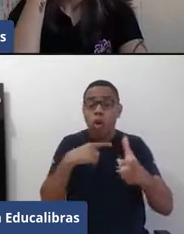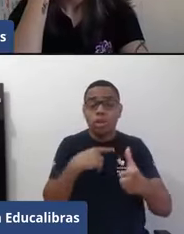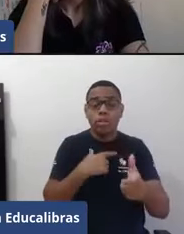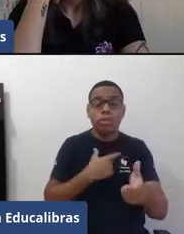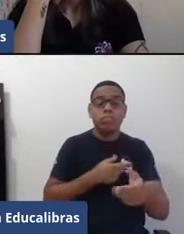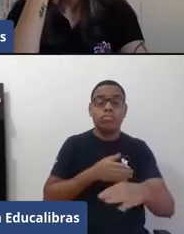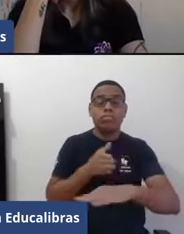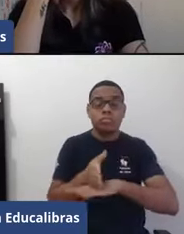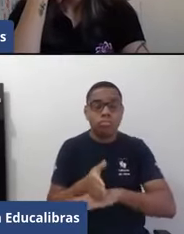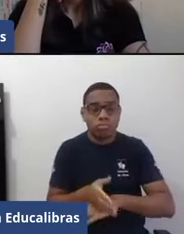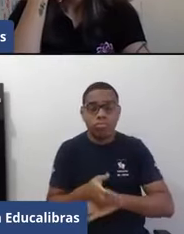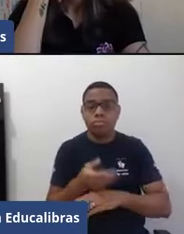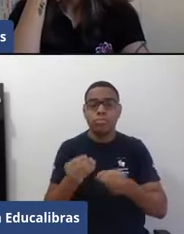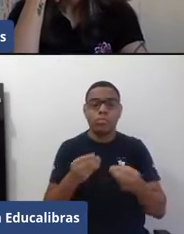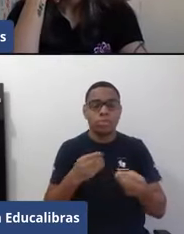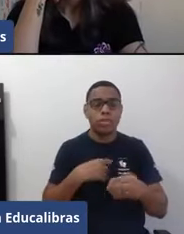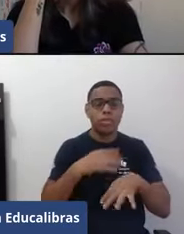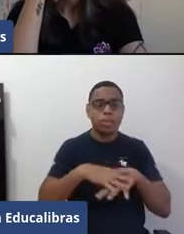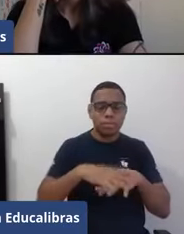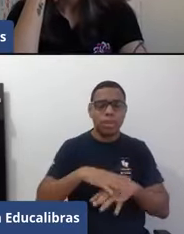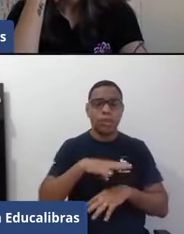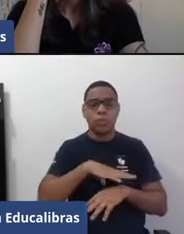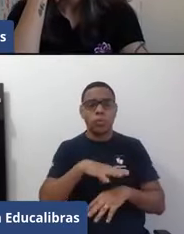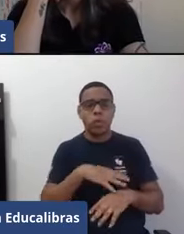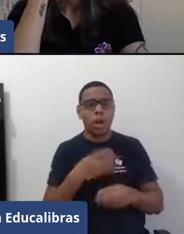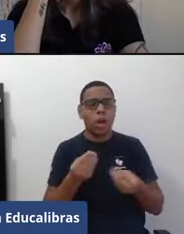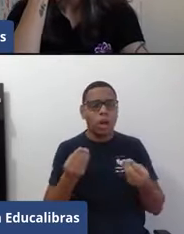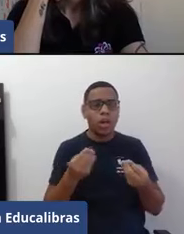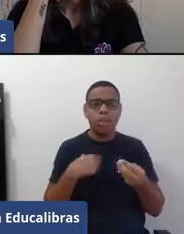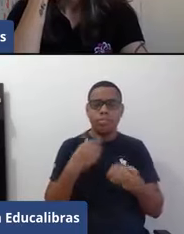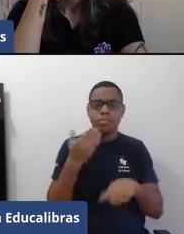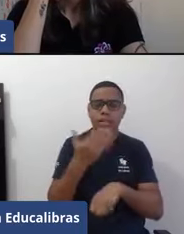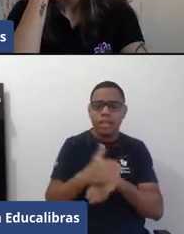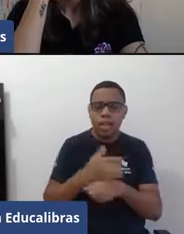que não fosse matemática, português, ter